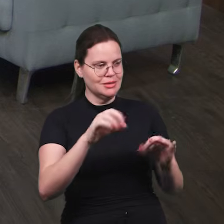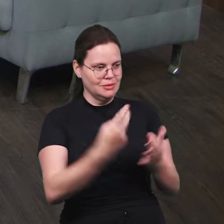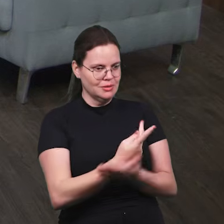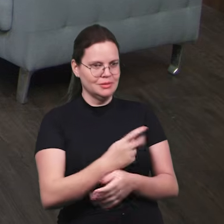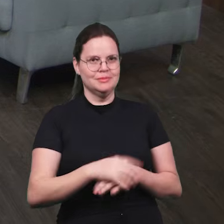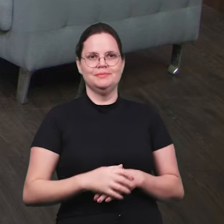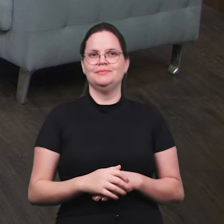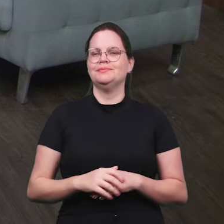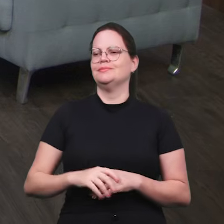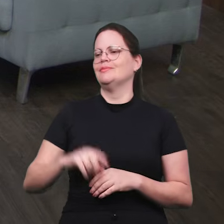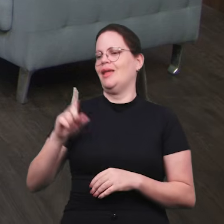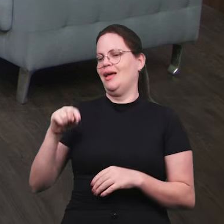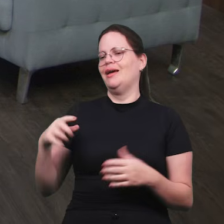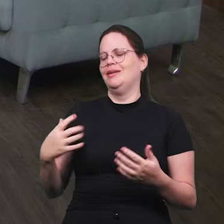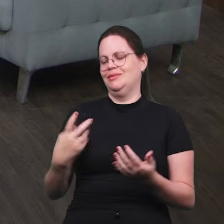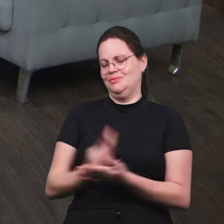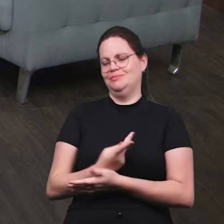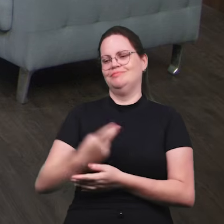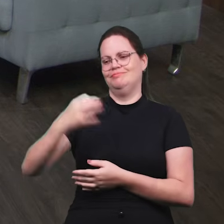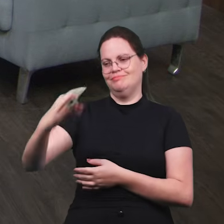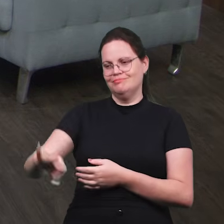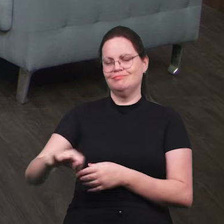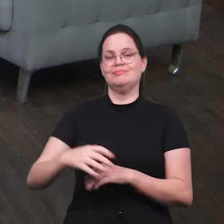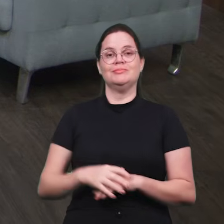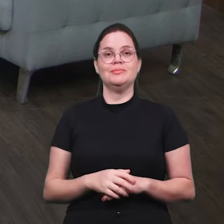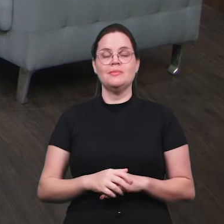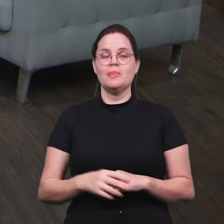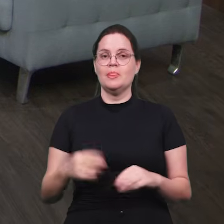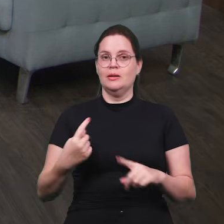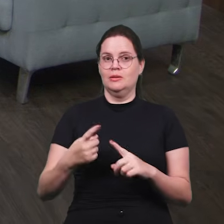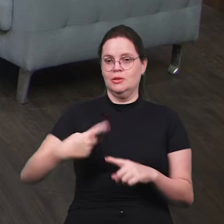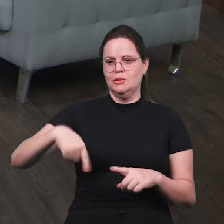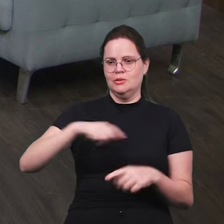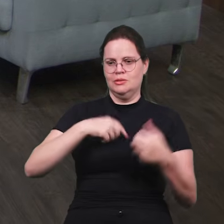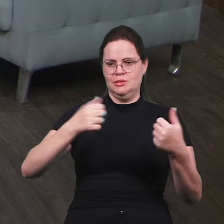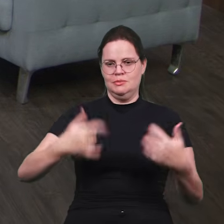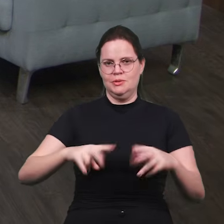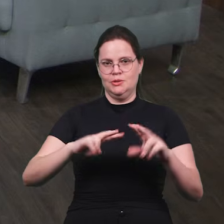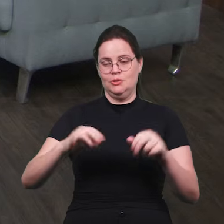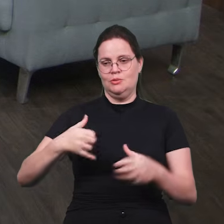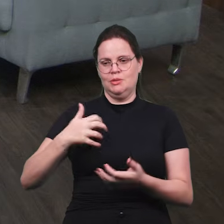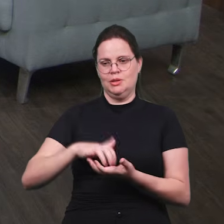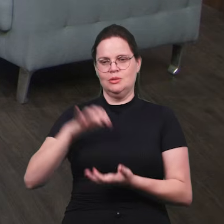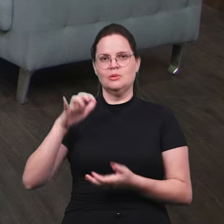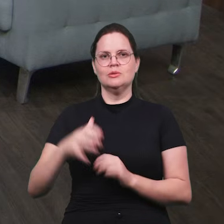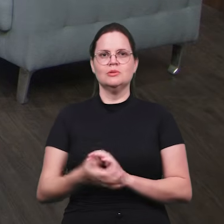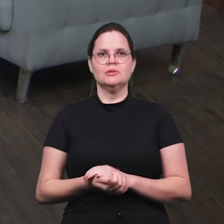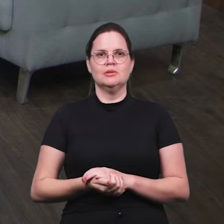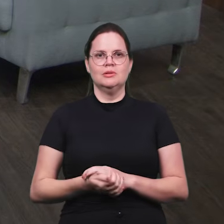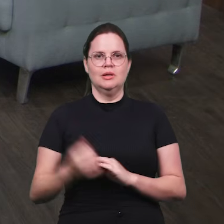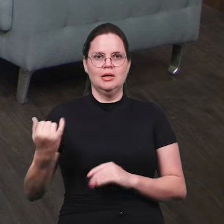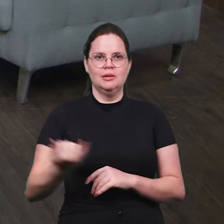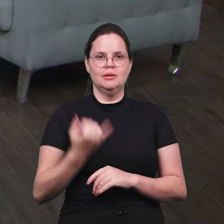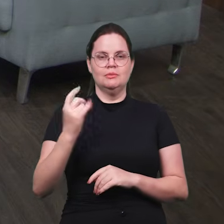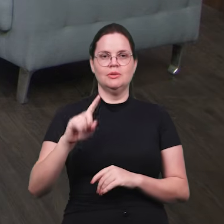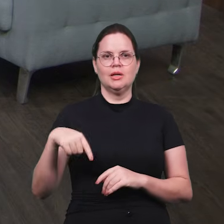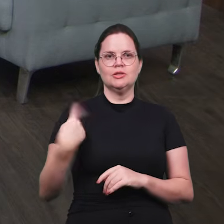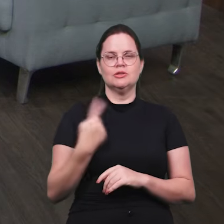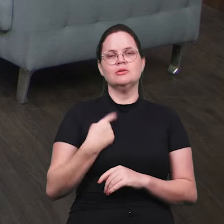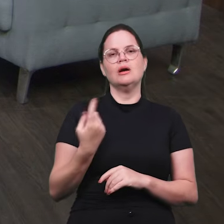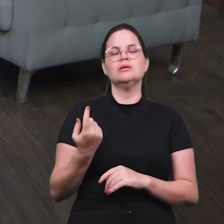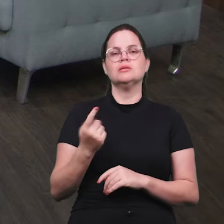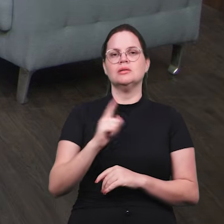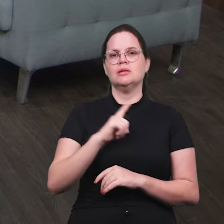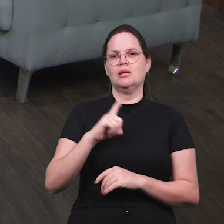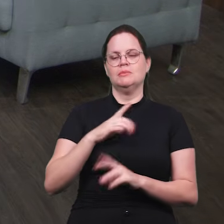É exatamente essa a nossa experiência, né? Quando nós falamos de idoso, é fundamental nós termos como